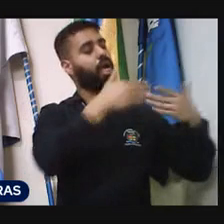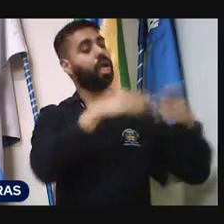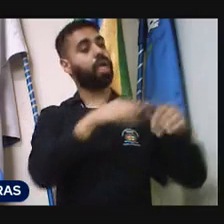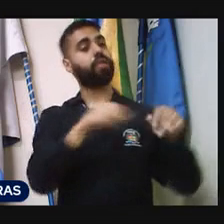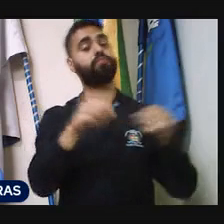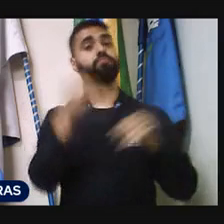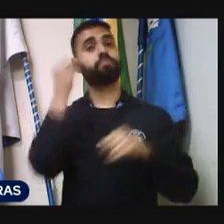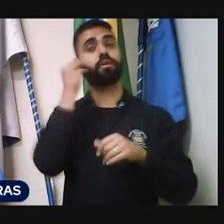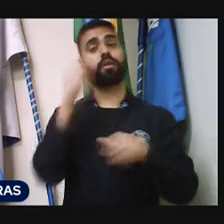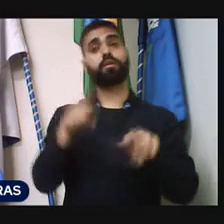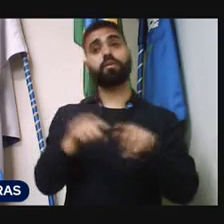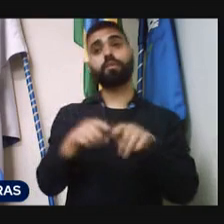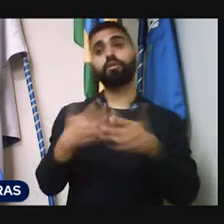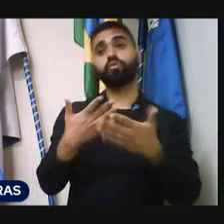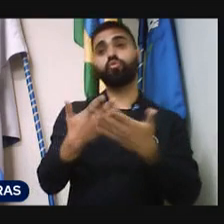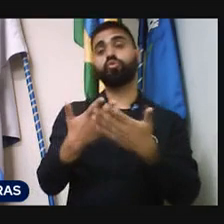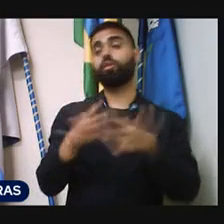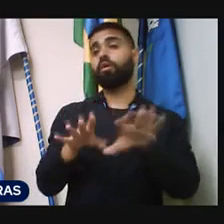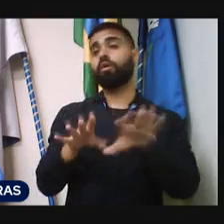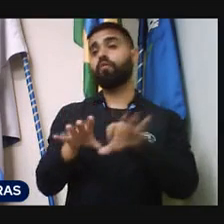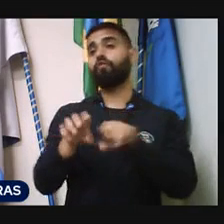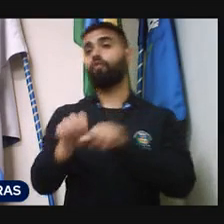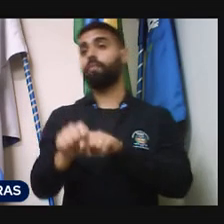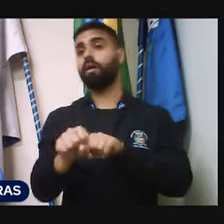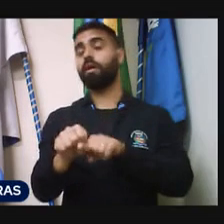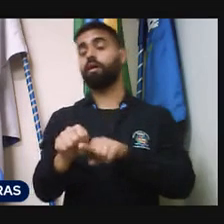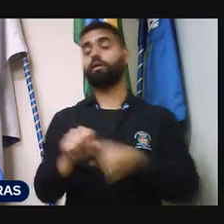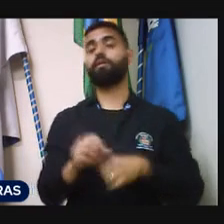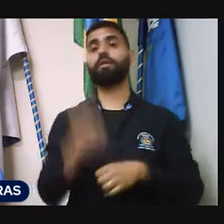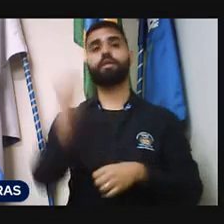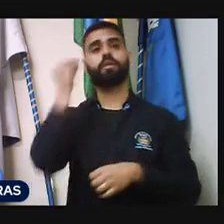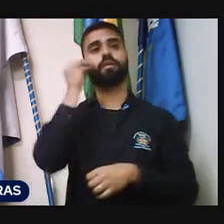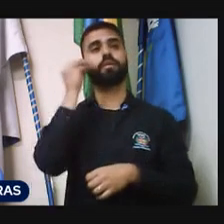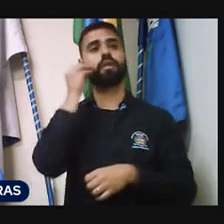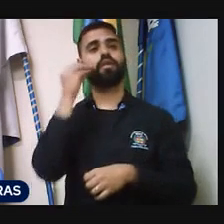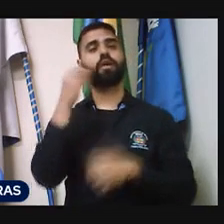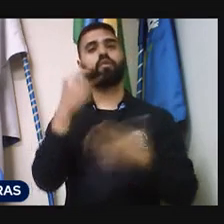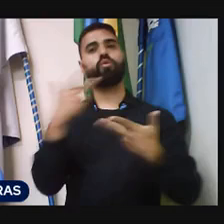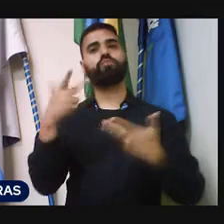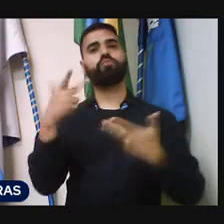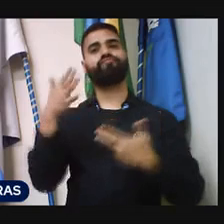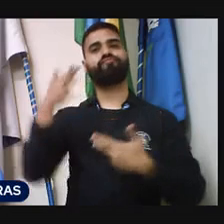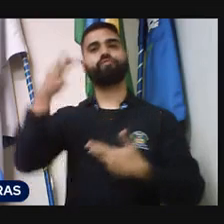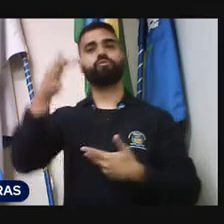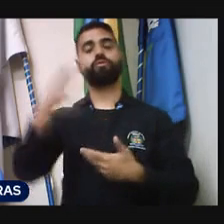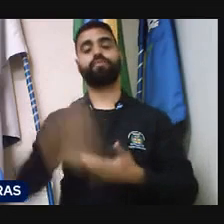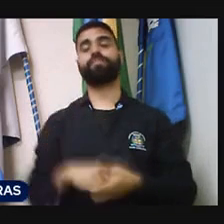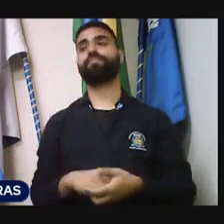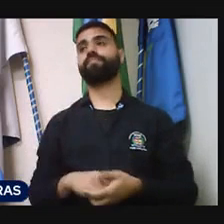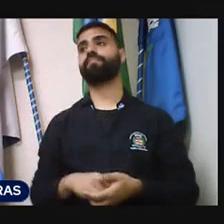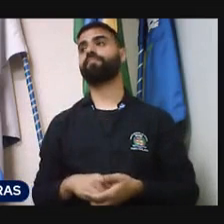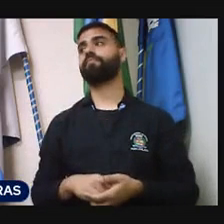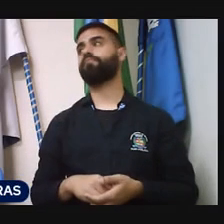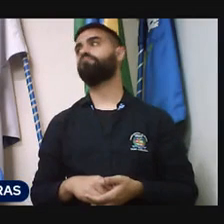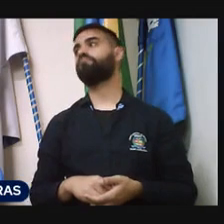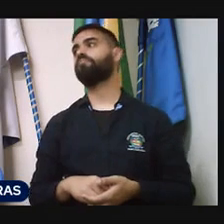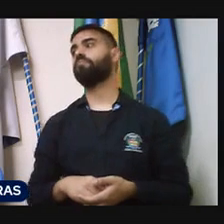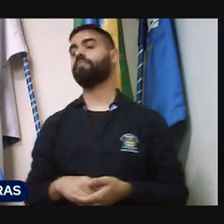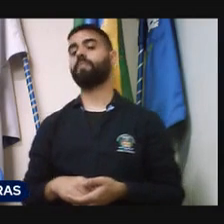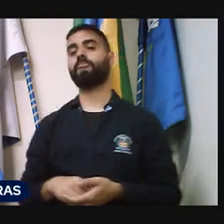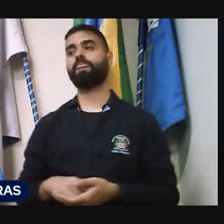buscar através do estudo se formar e buscar novas oportunidades e a nossa indicação